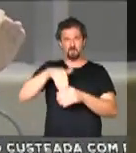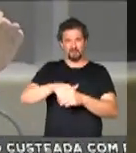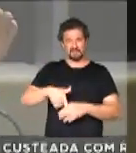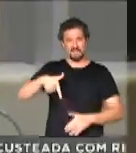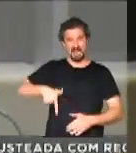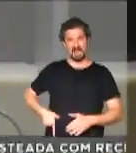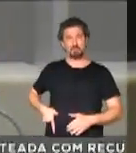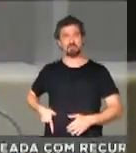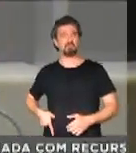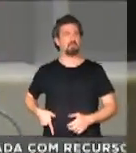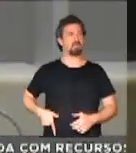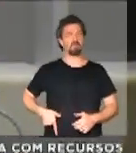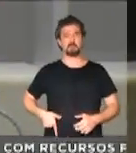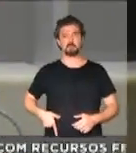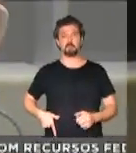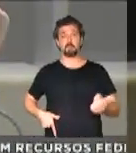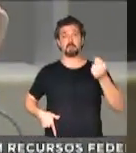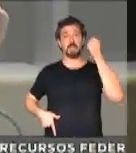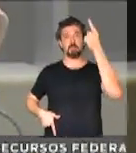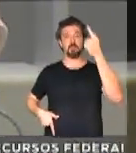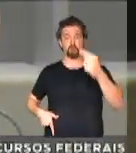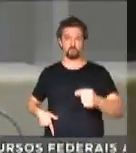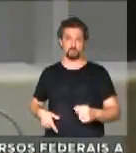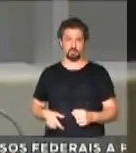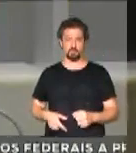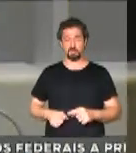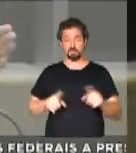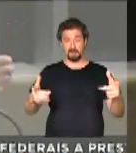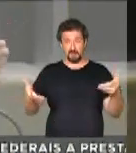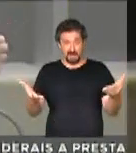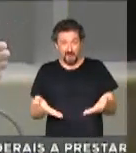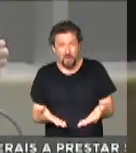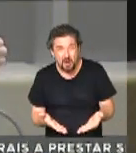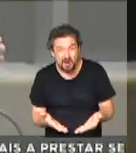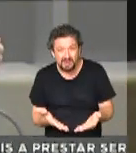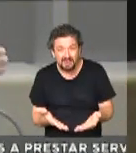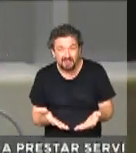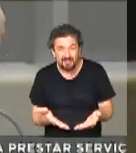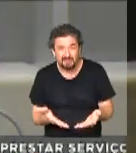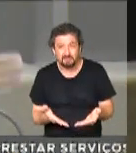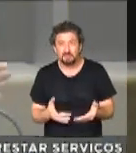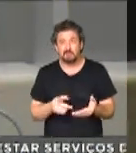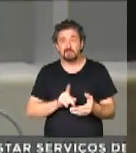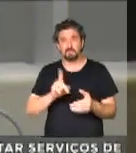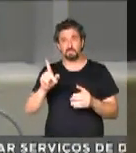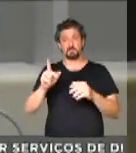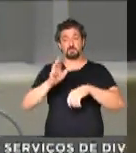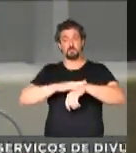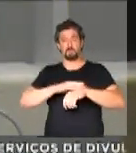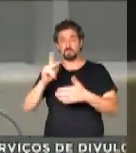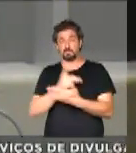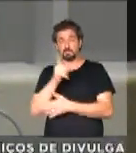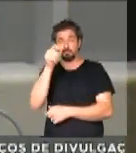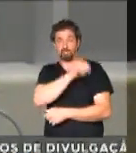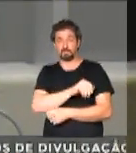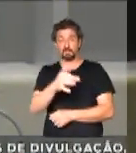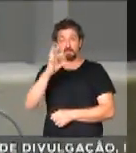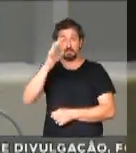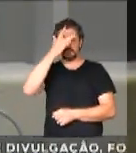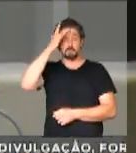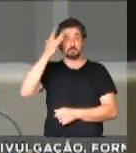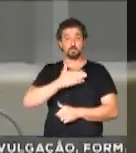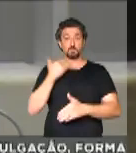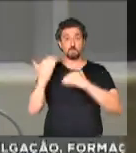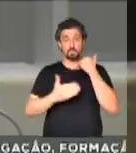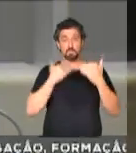arma seria um absurdo de prioridade. Mas nesse momento do Rio de Janeiro, com 10 pessoas